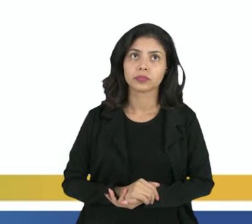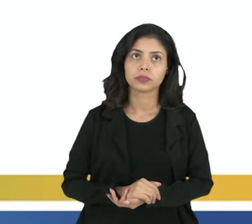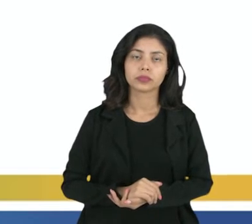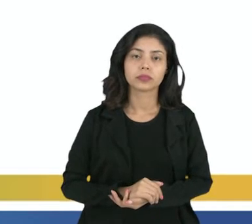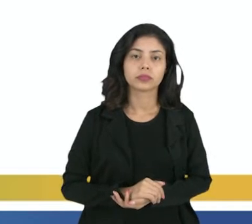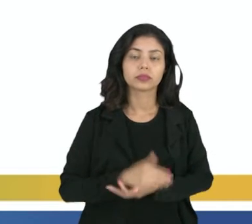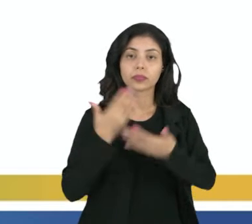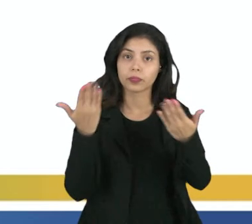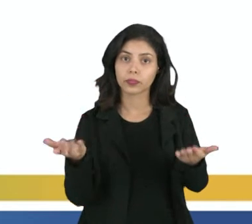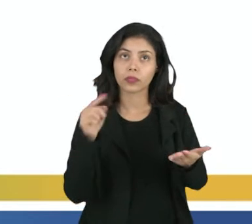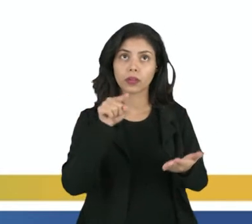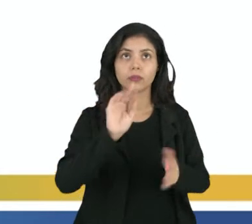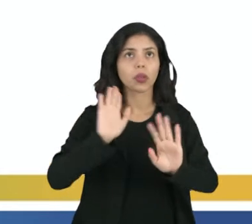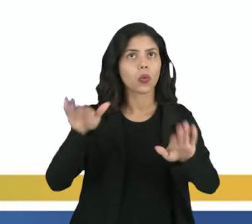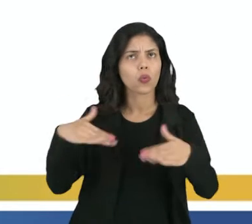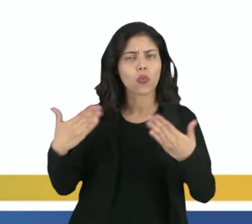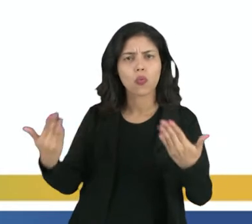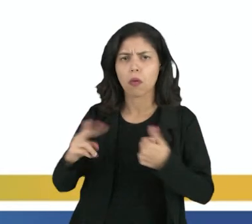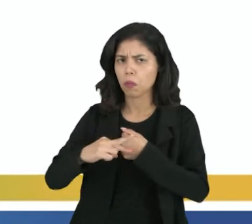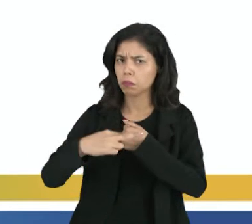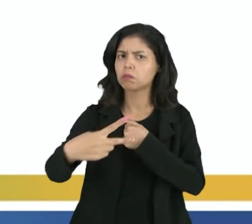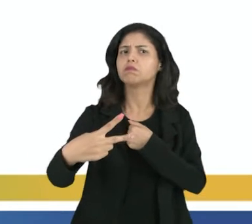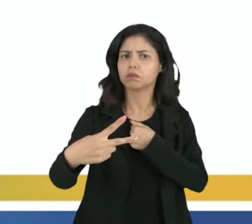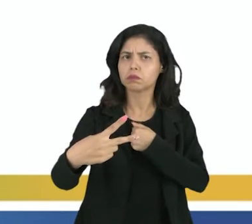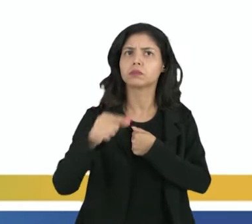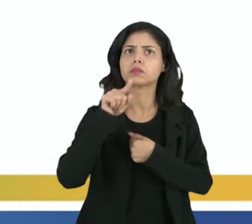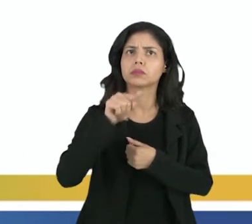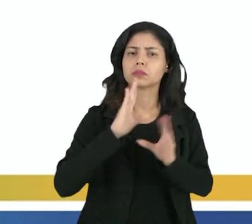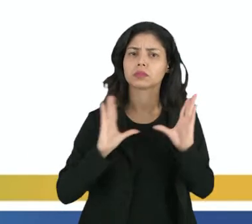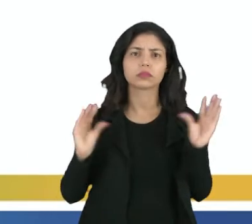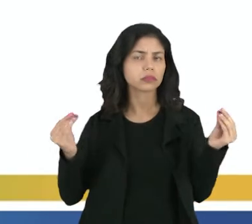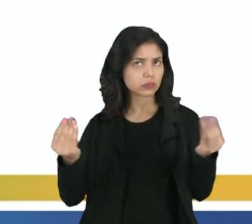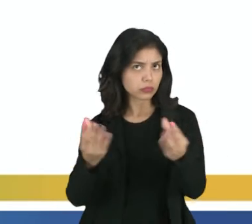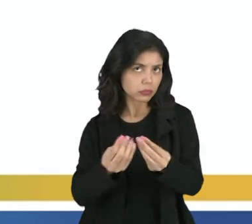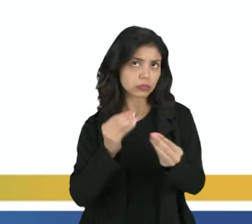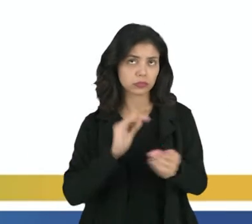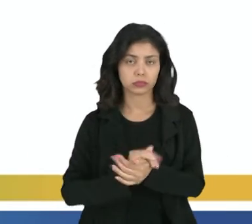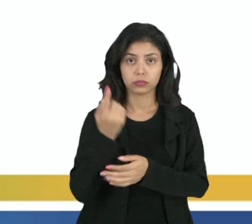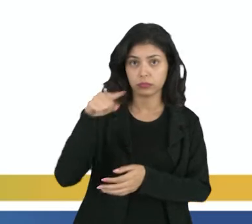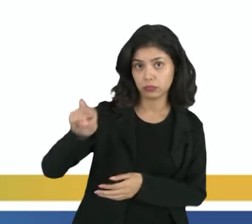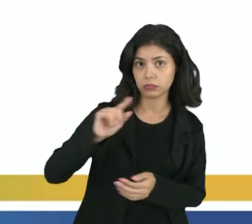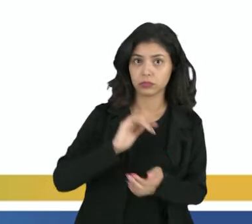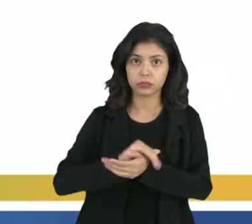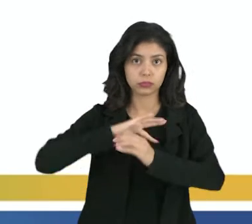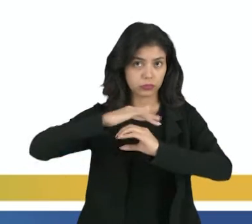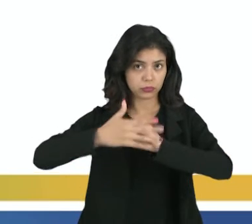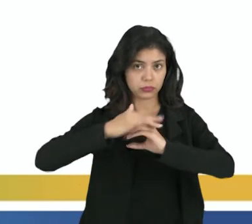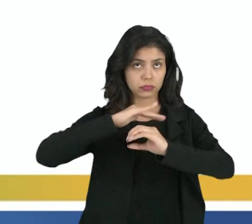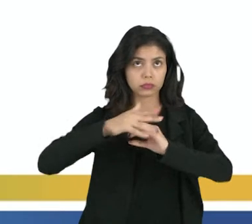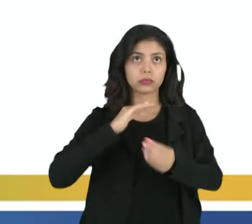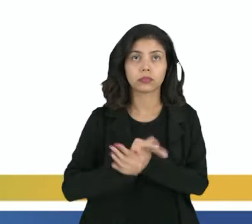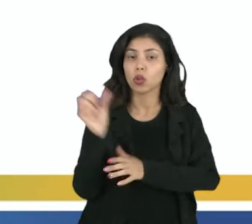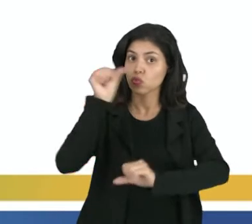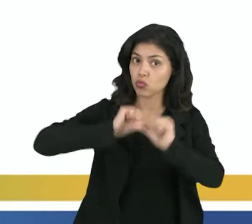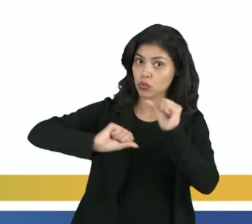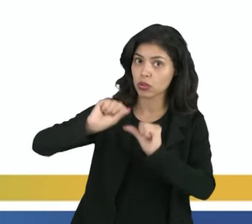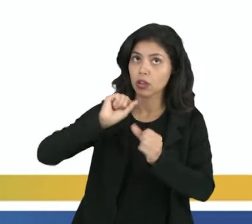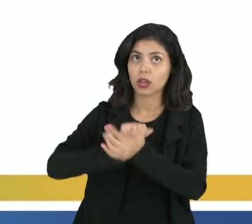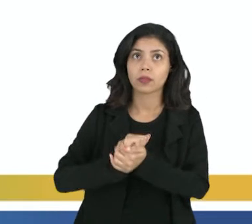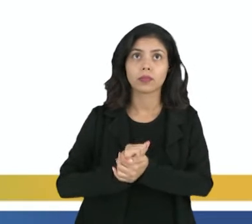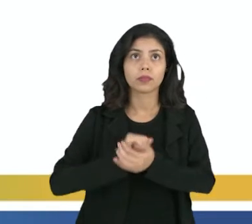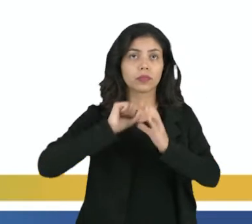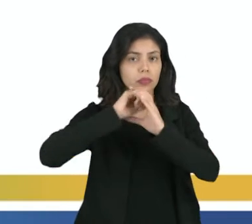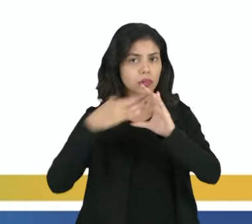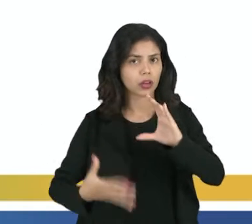Oi e aí quais são as consequências estão dessas substâncias indo para a atmosfera vai alterar o